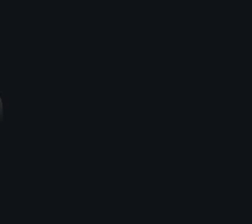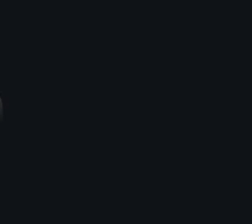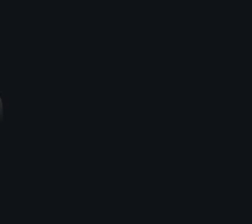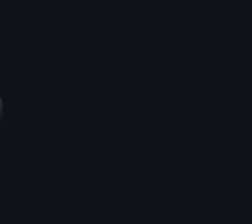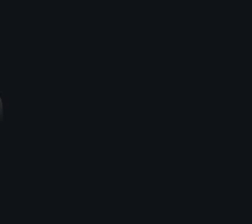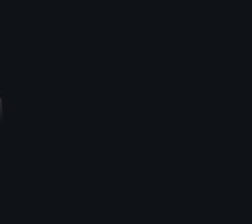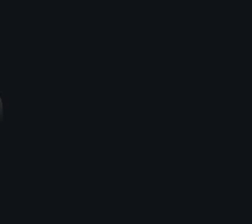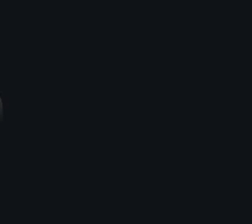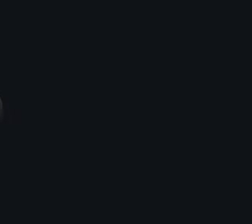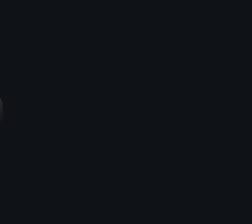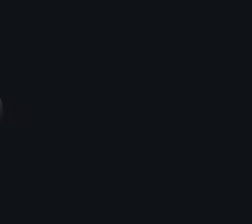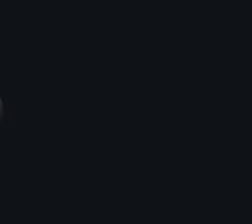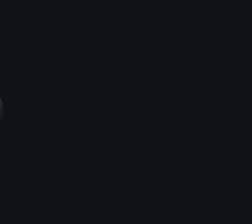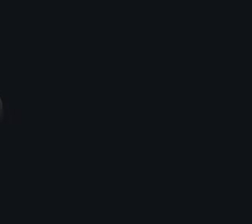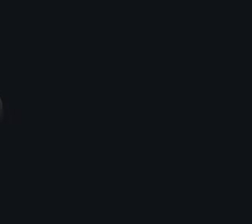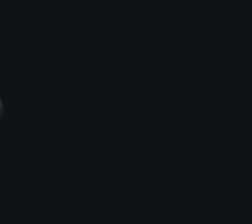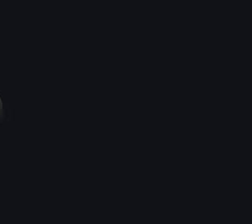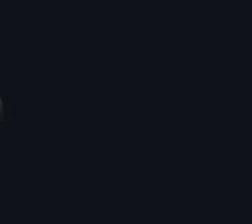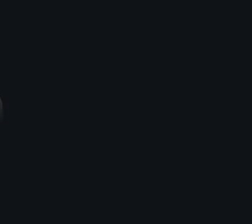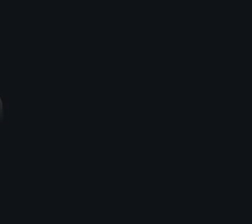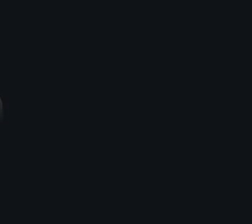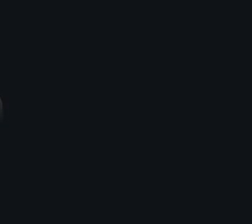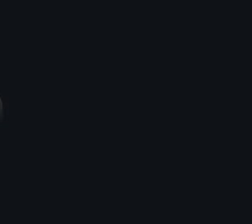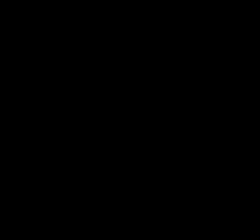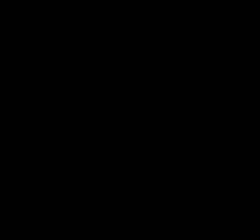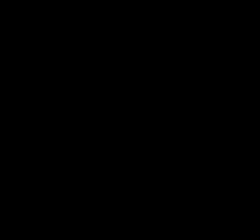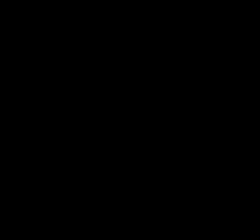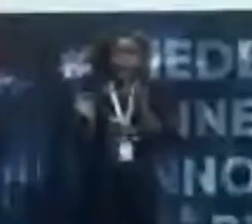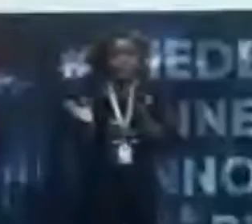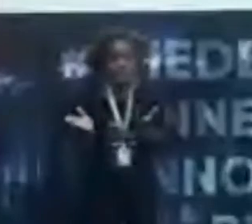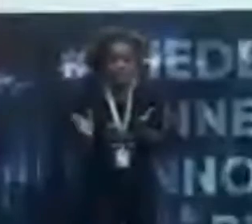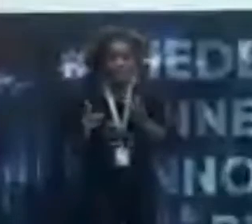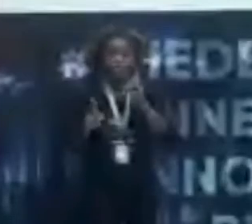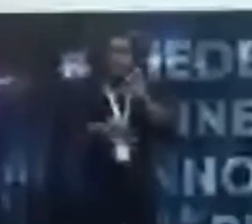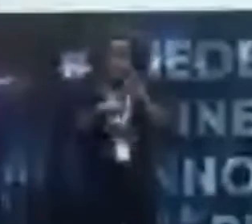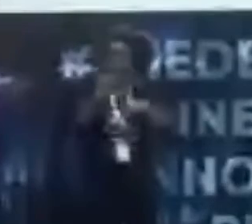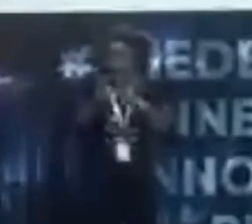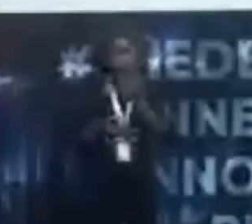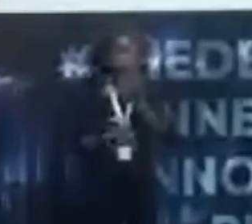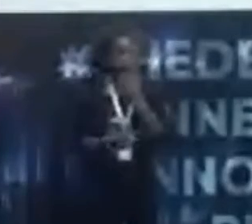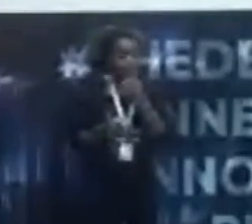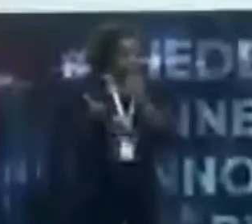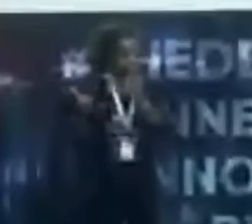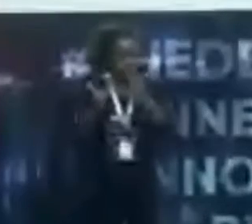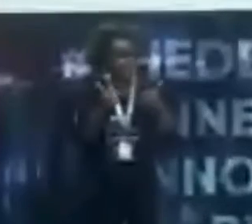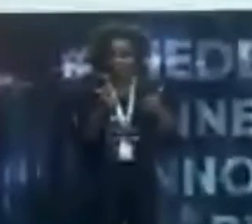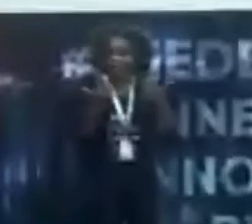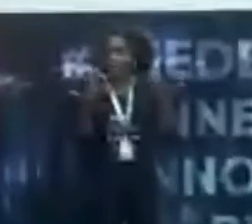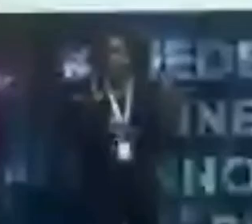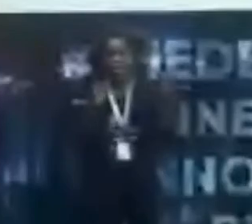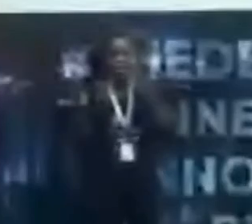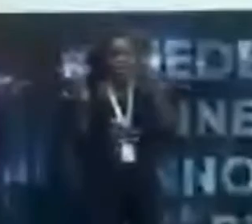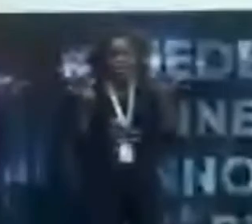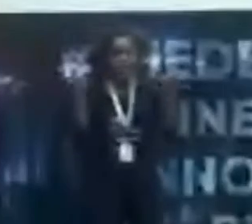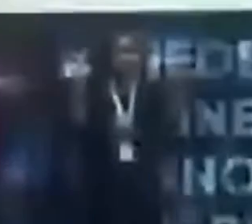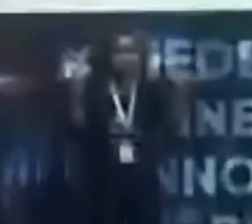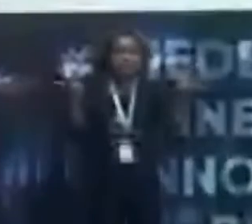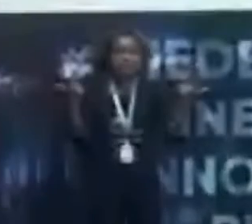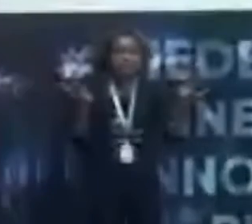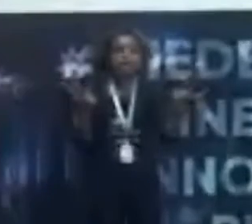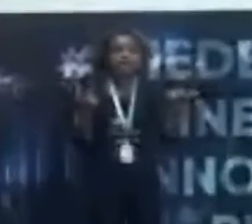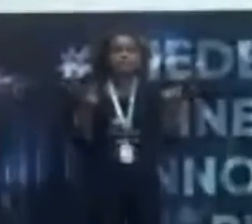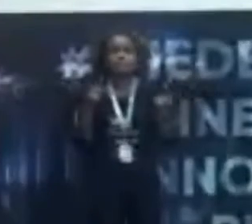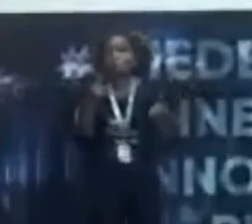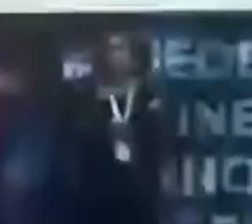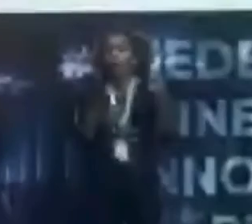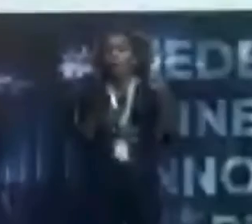vezes, a isso, por não conhecer, porque depois que conhece, é fazer a mesma coisa, não tem mistério, né? E depois